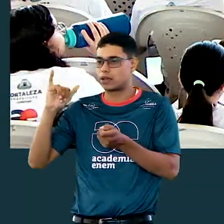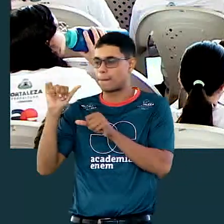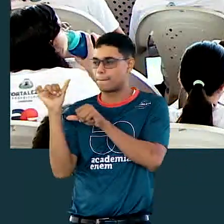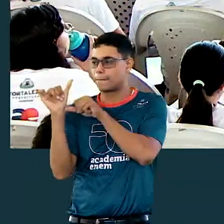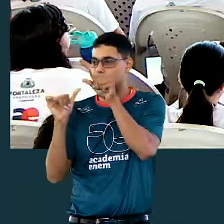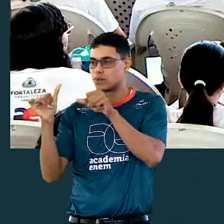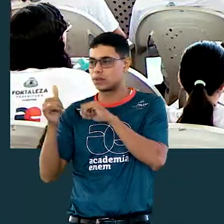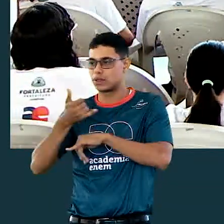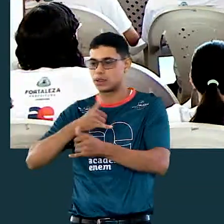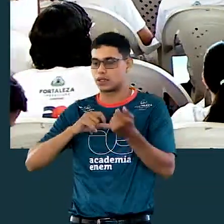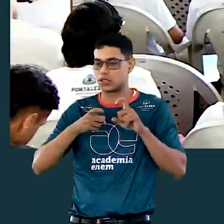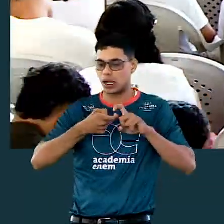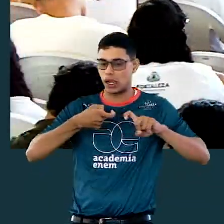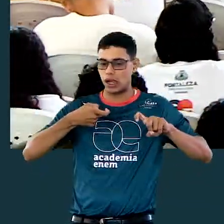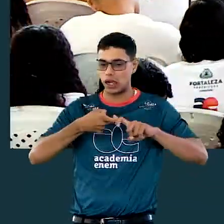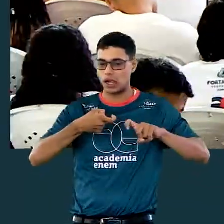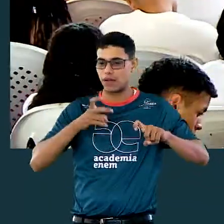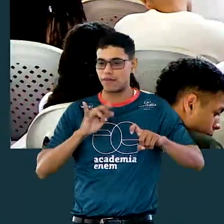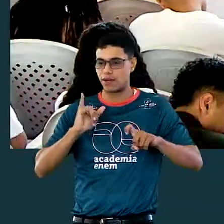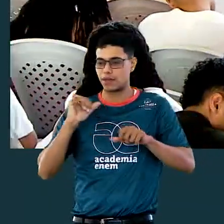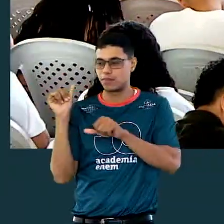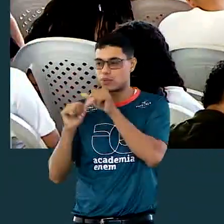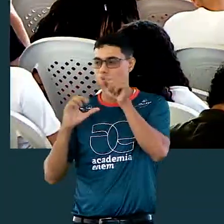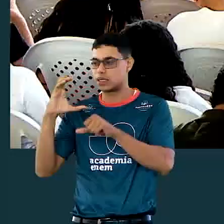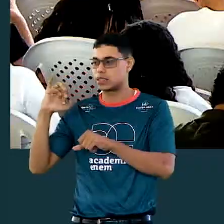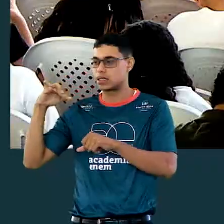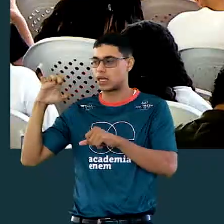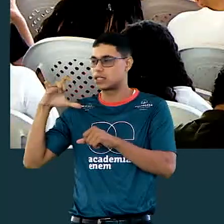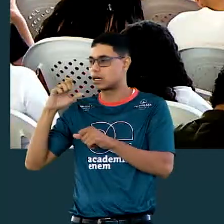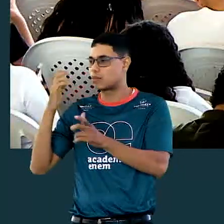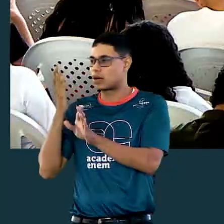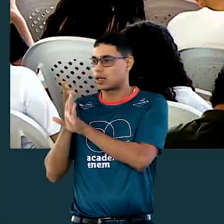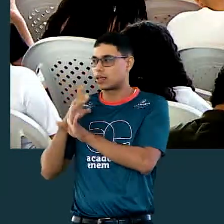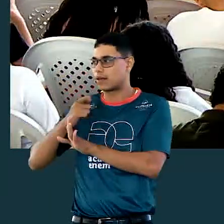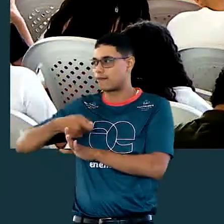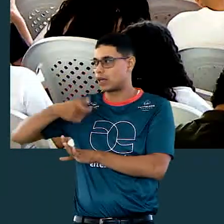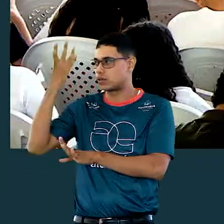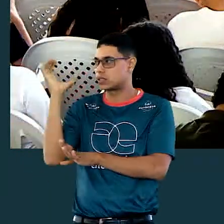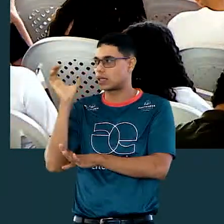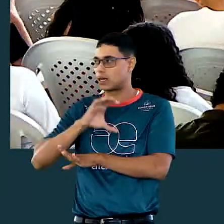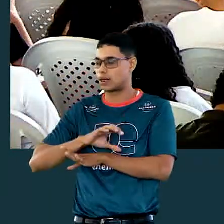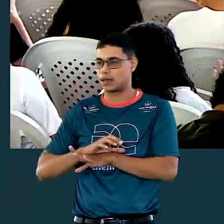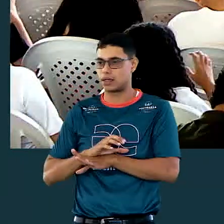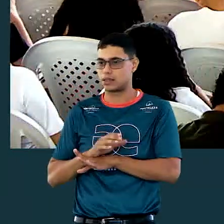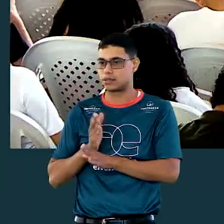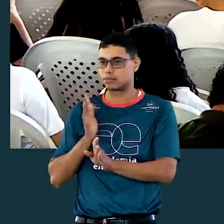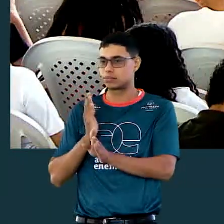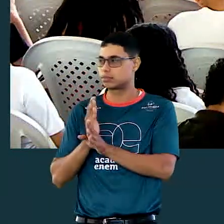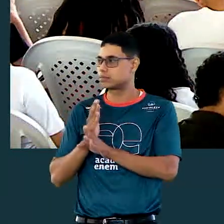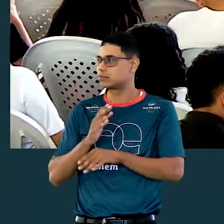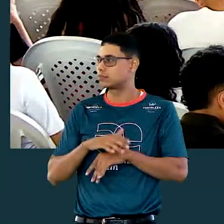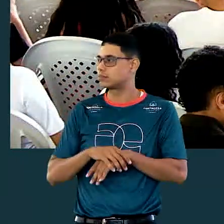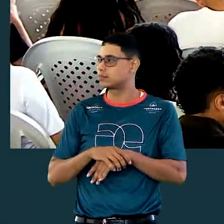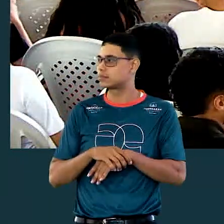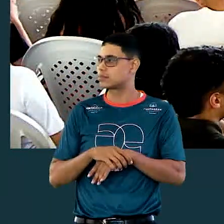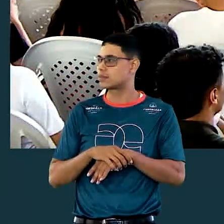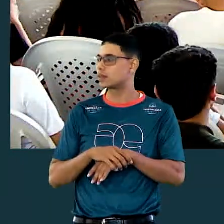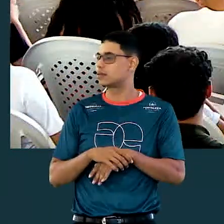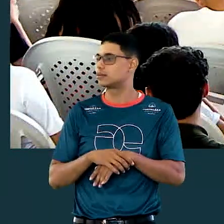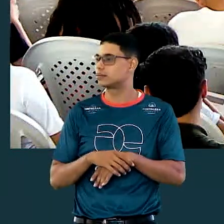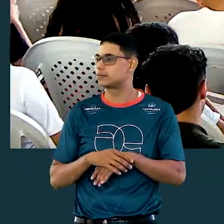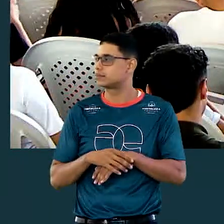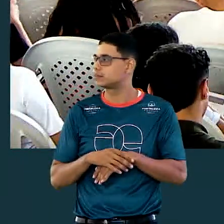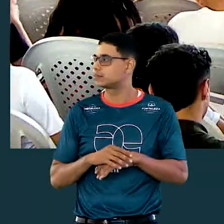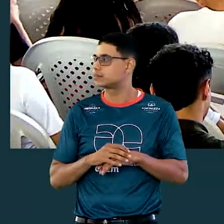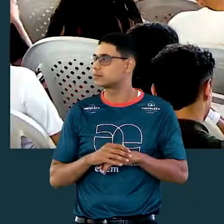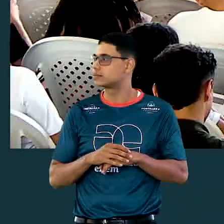potencial elástica em energia cinética. Não é verdade? Ok? Ou seja, pessoal, a gente tem que aprender a raciocinar